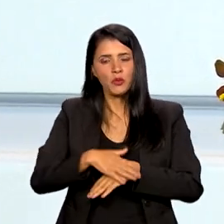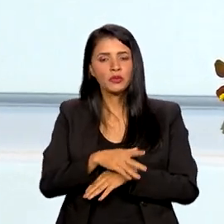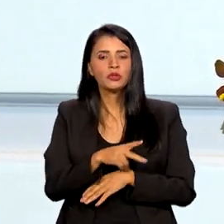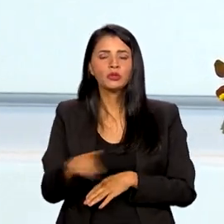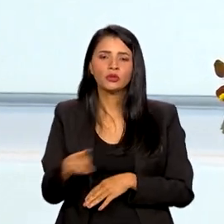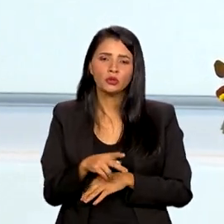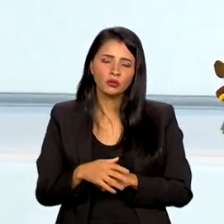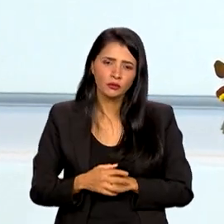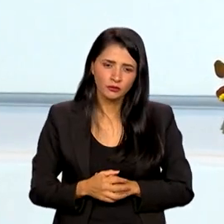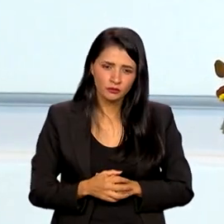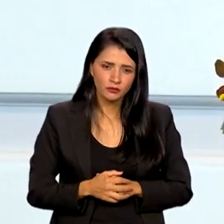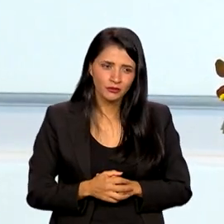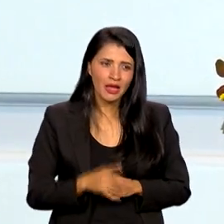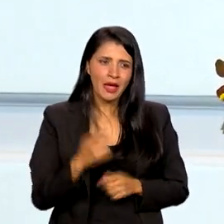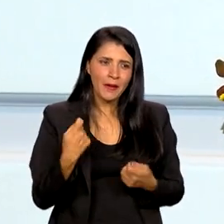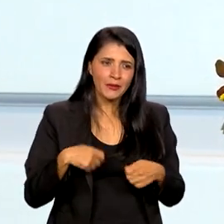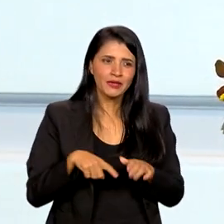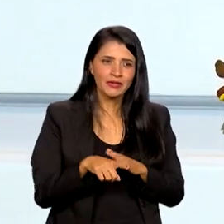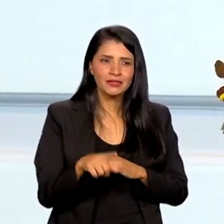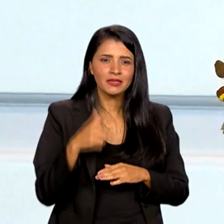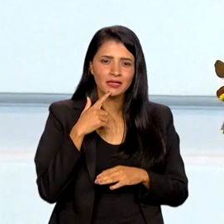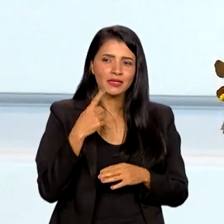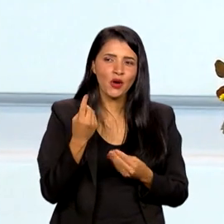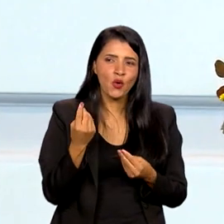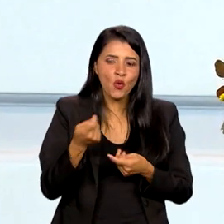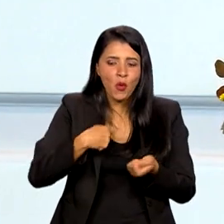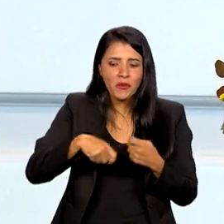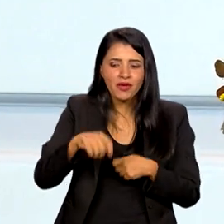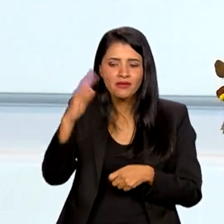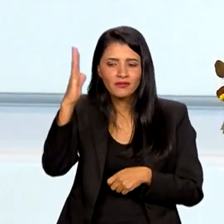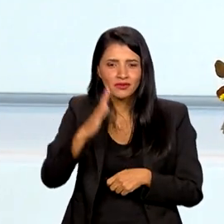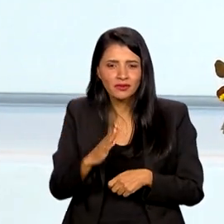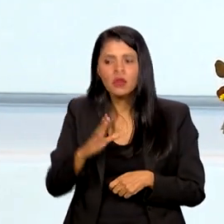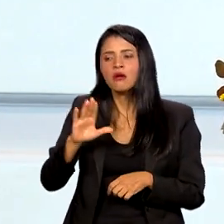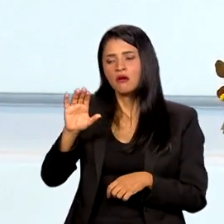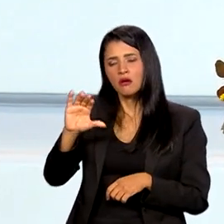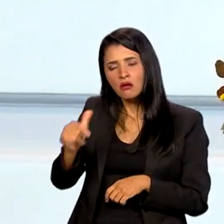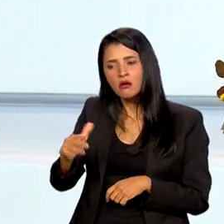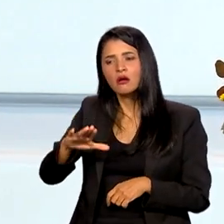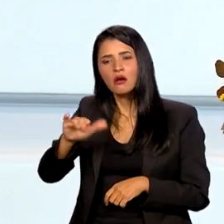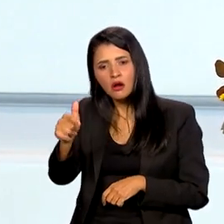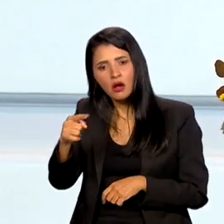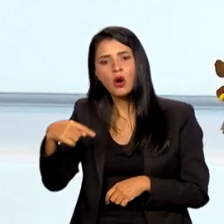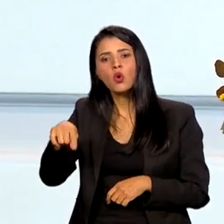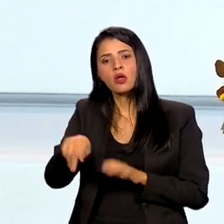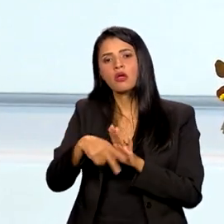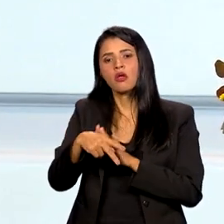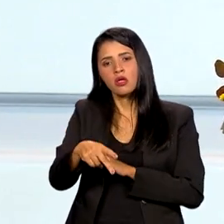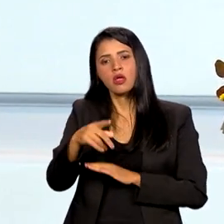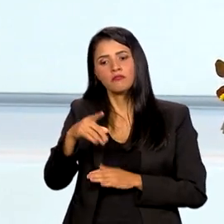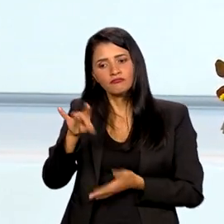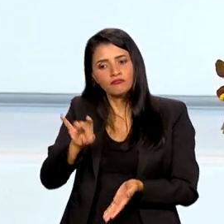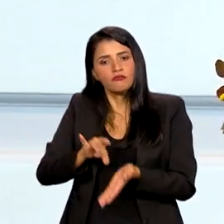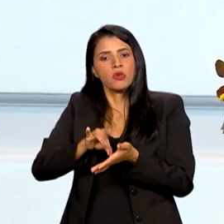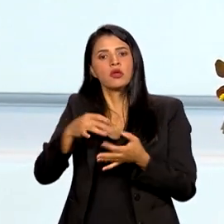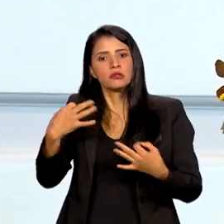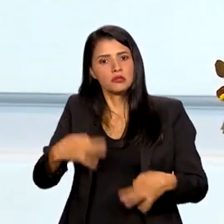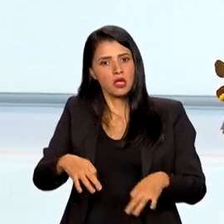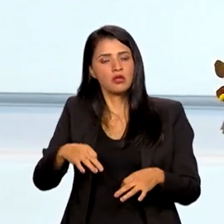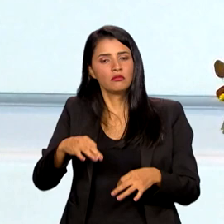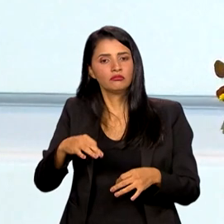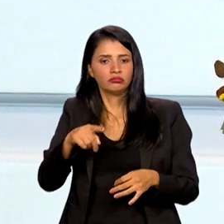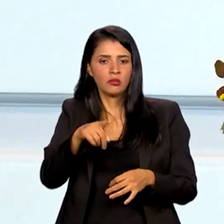também pelo Congresso, acho que sim. Pelo Congresso brasileiro. Claro, claro, claro, claro. Naquilo que é disposição de vigência e eficácia